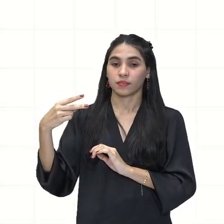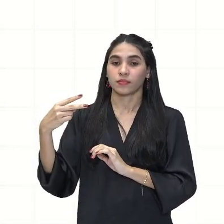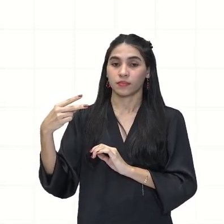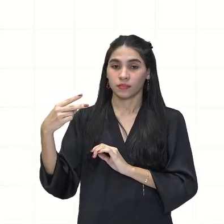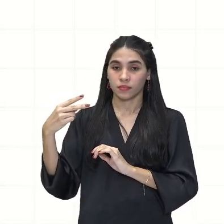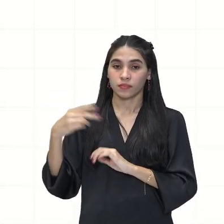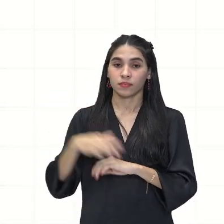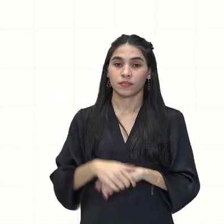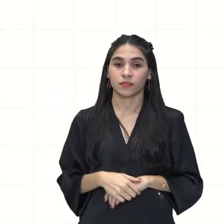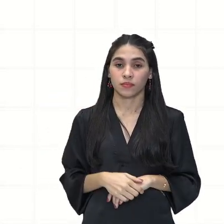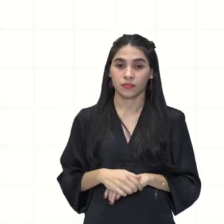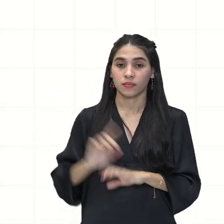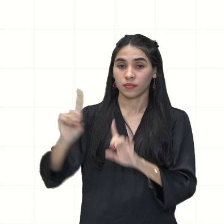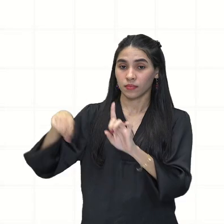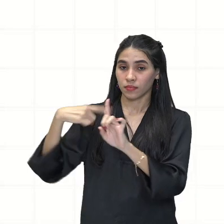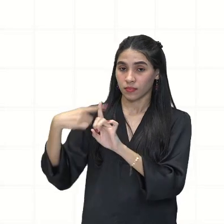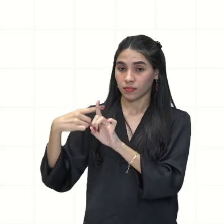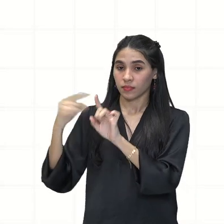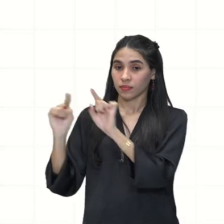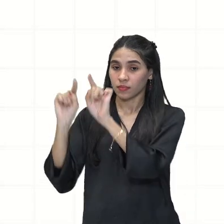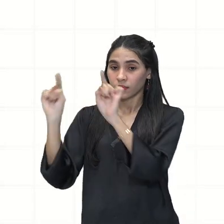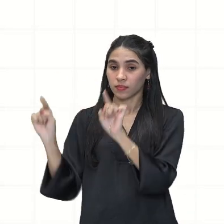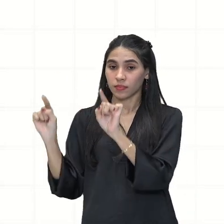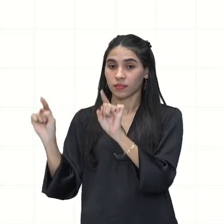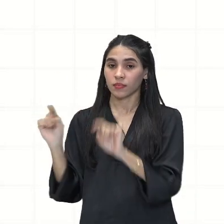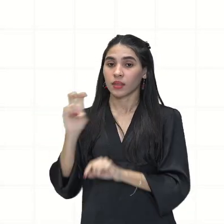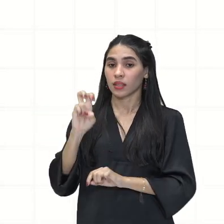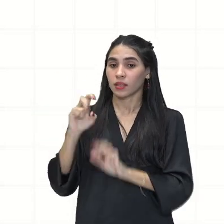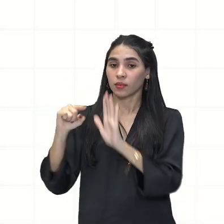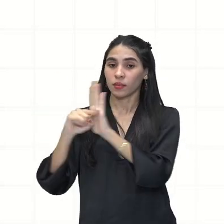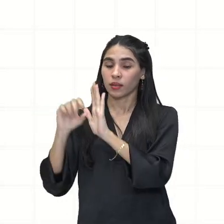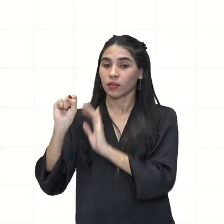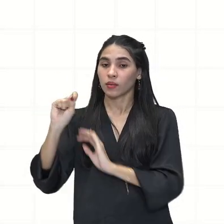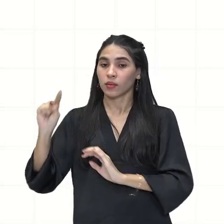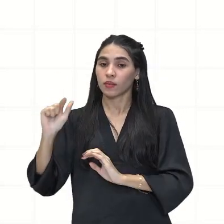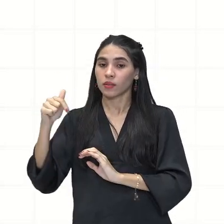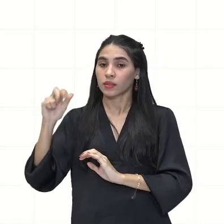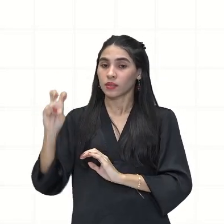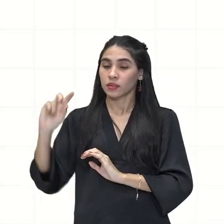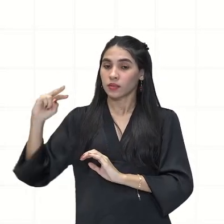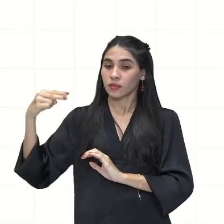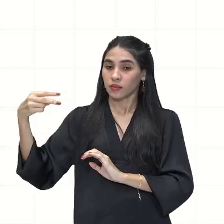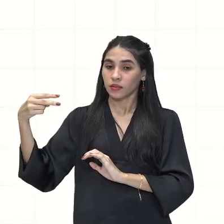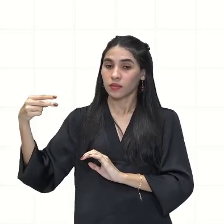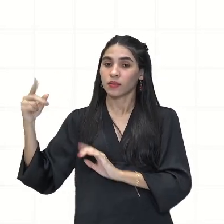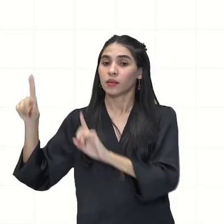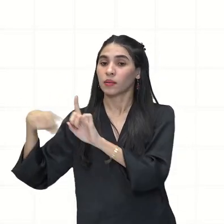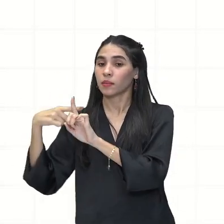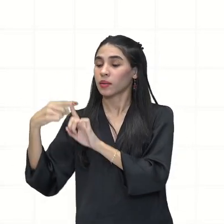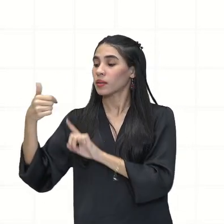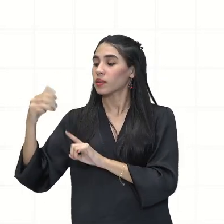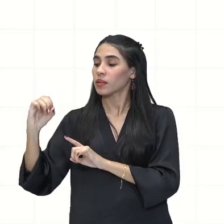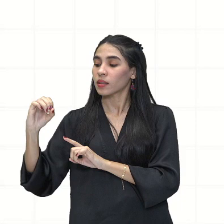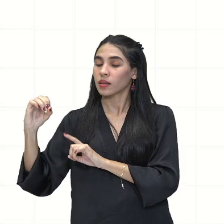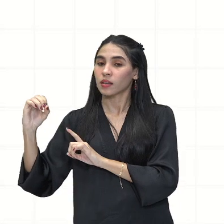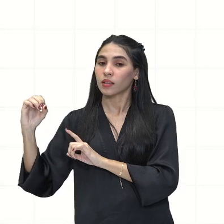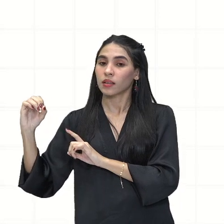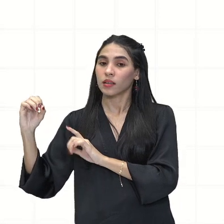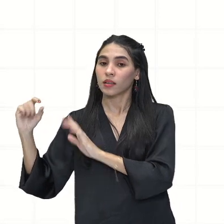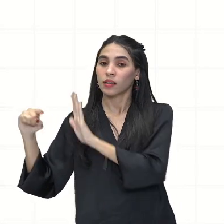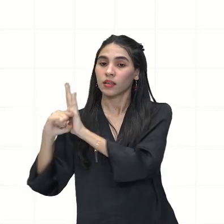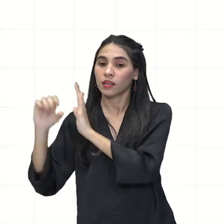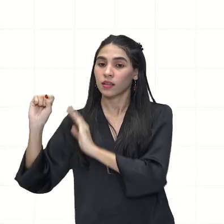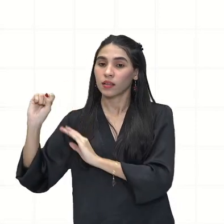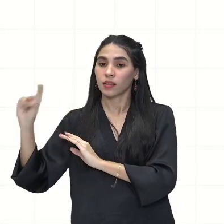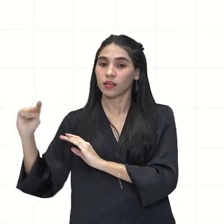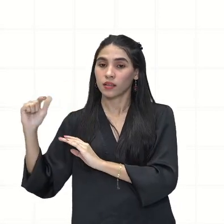foi 8,75 ao quadrado. Terceira nota, menos a média elevada ao quadrado. E quarta nota,